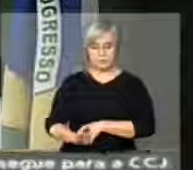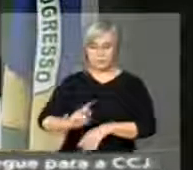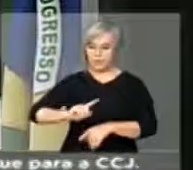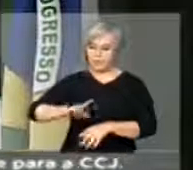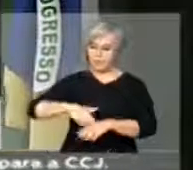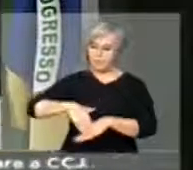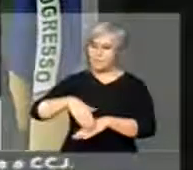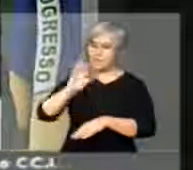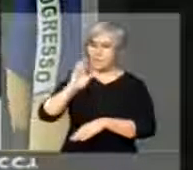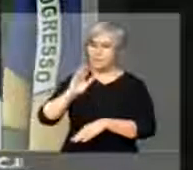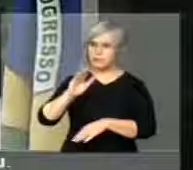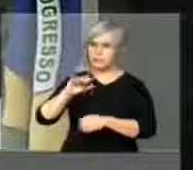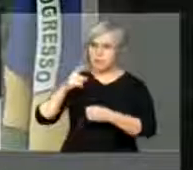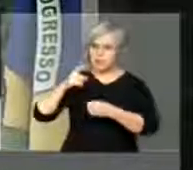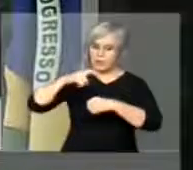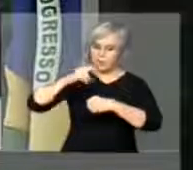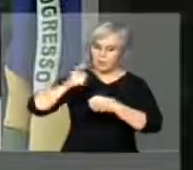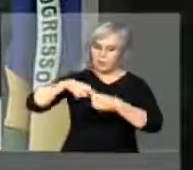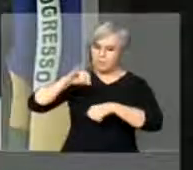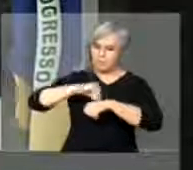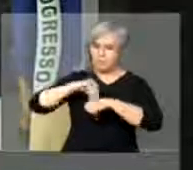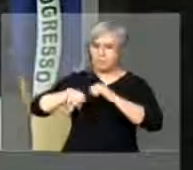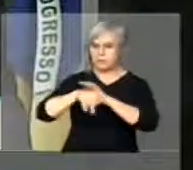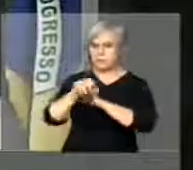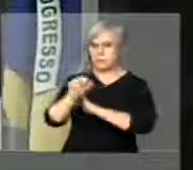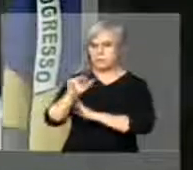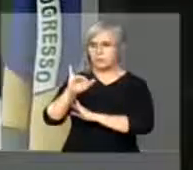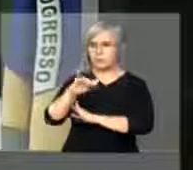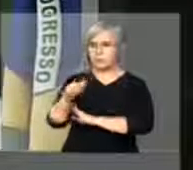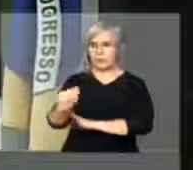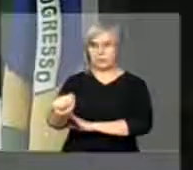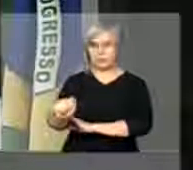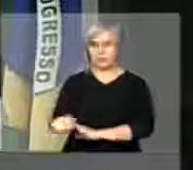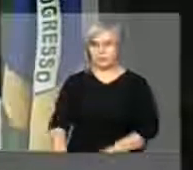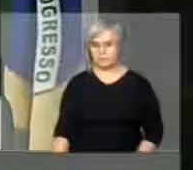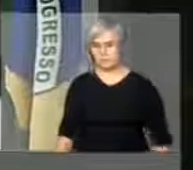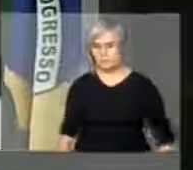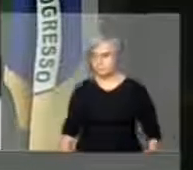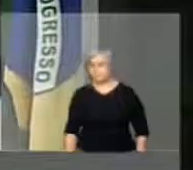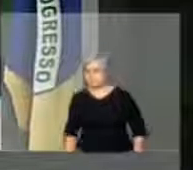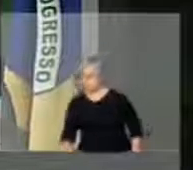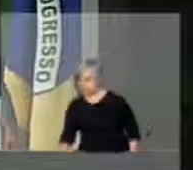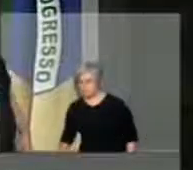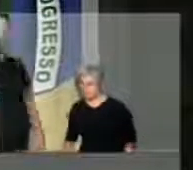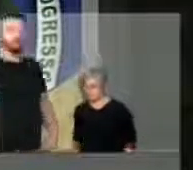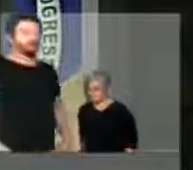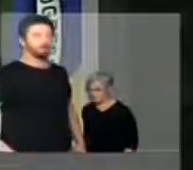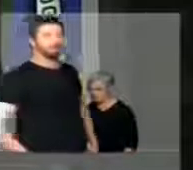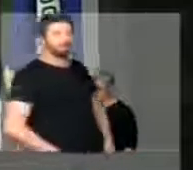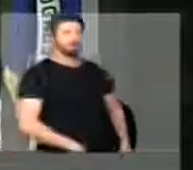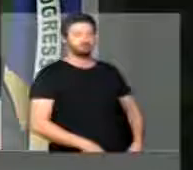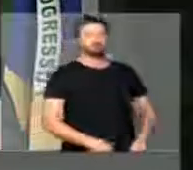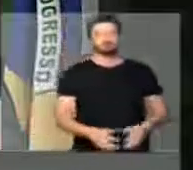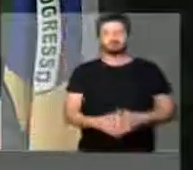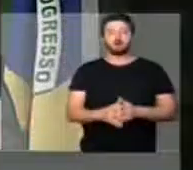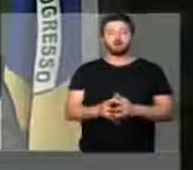do que a matriz na Suíça. E por incrível que pareça, no ano em que o banco deu